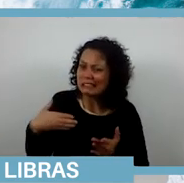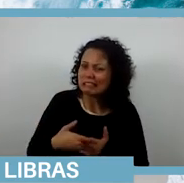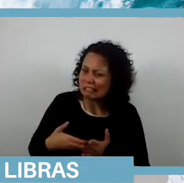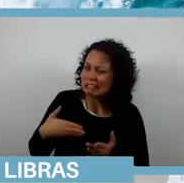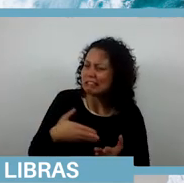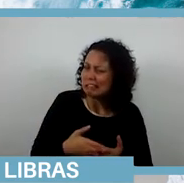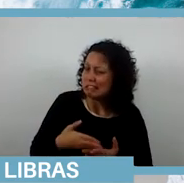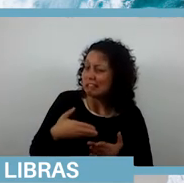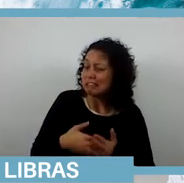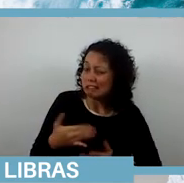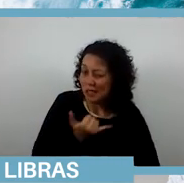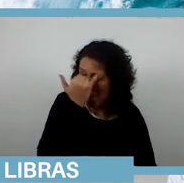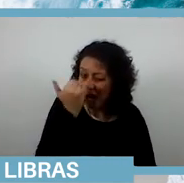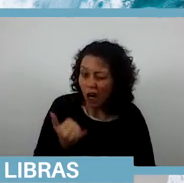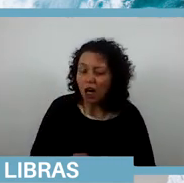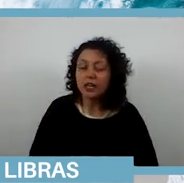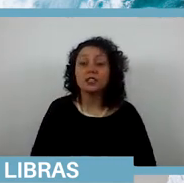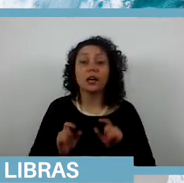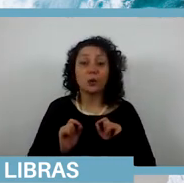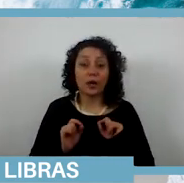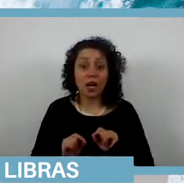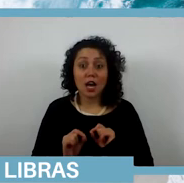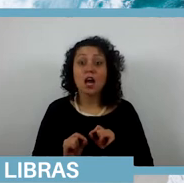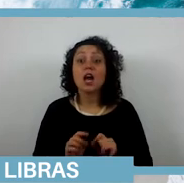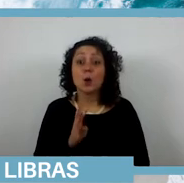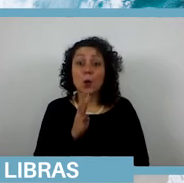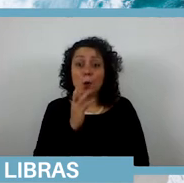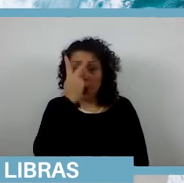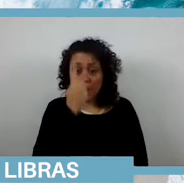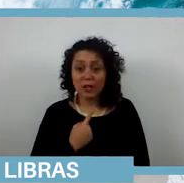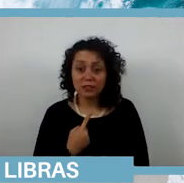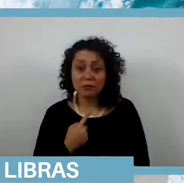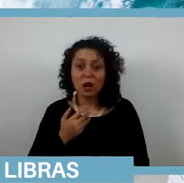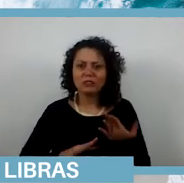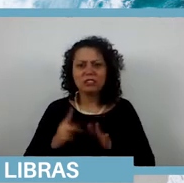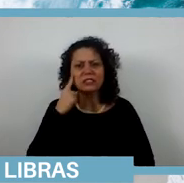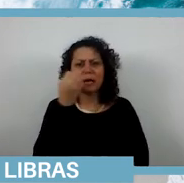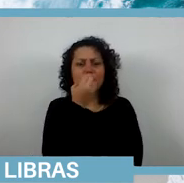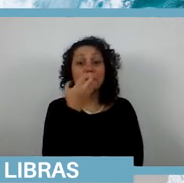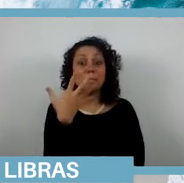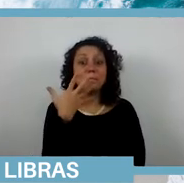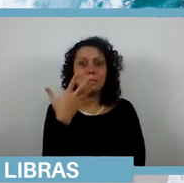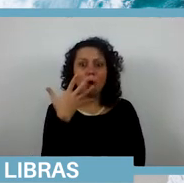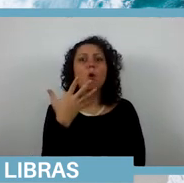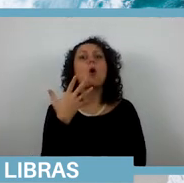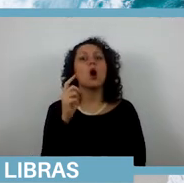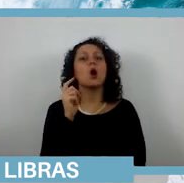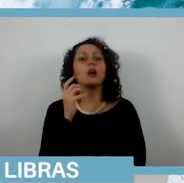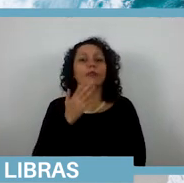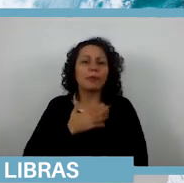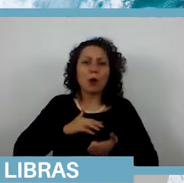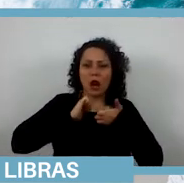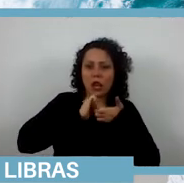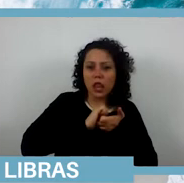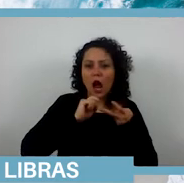autoconhecimento né então a gente muitas vezes tem uma ideia boa de quais são as nossas qualidades habilidades